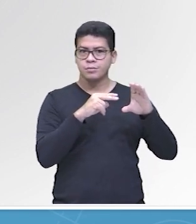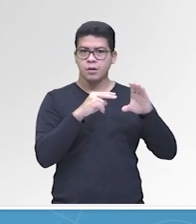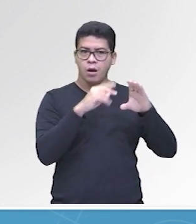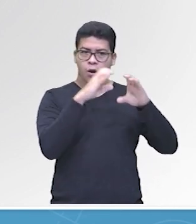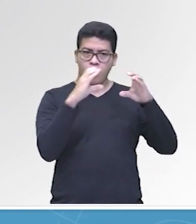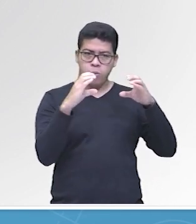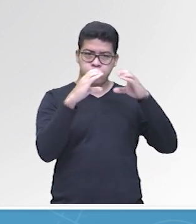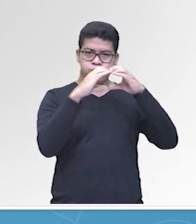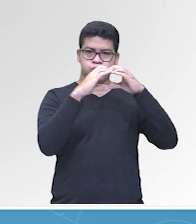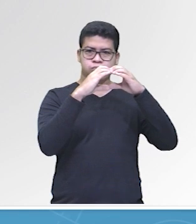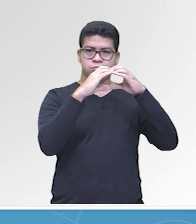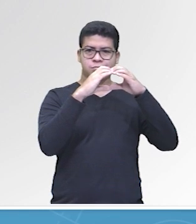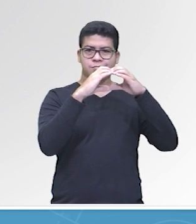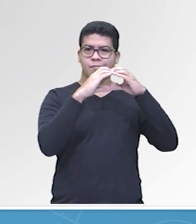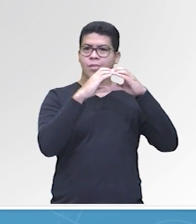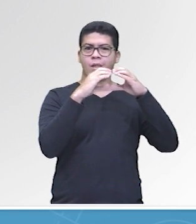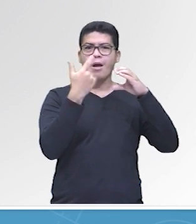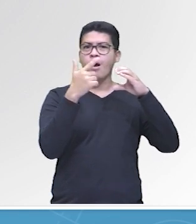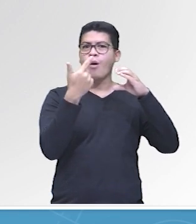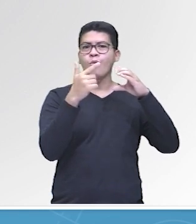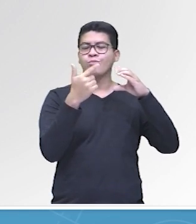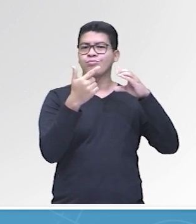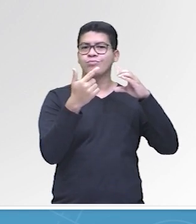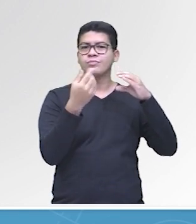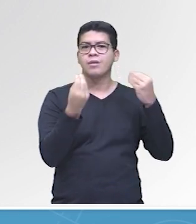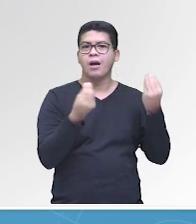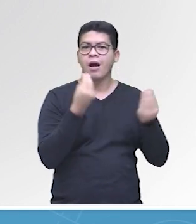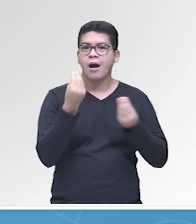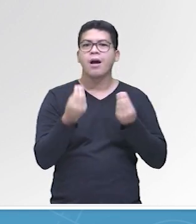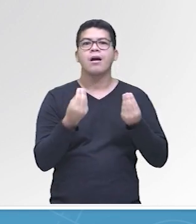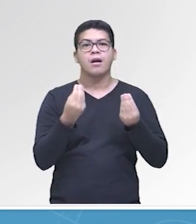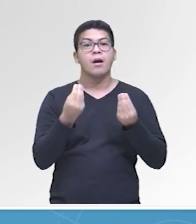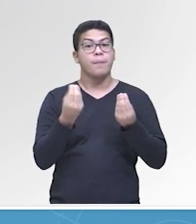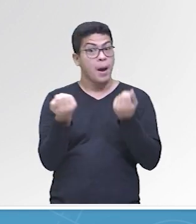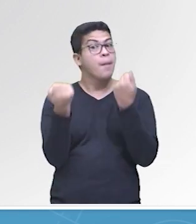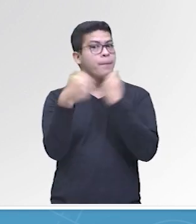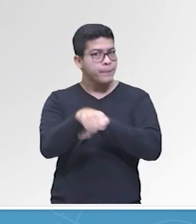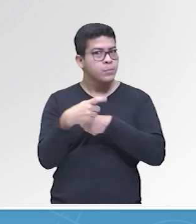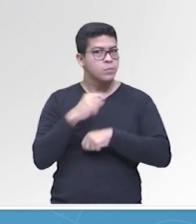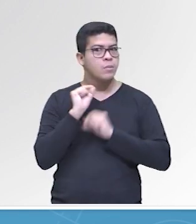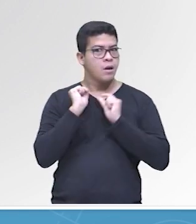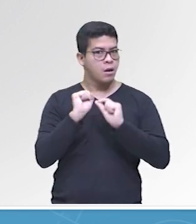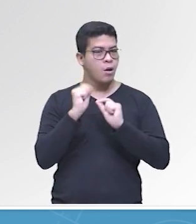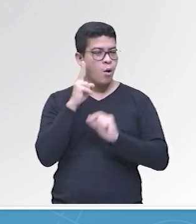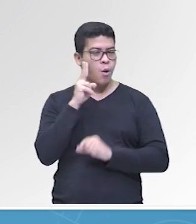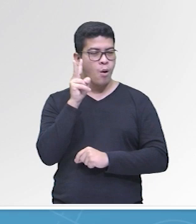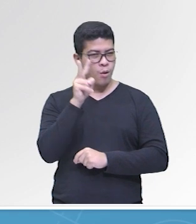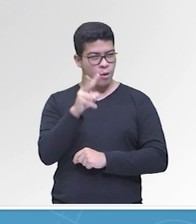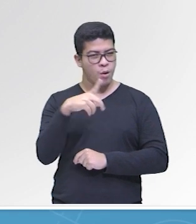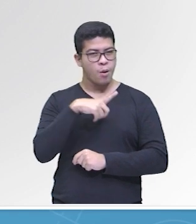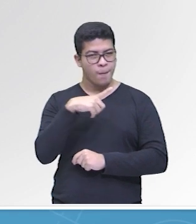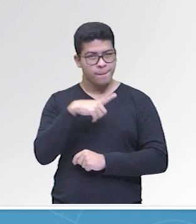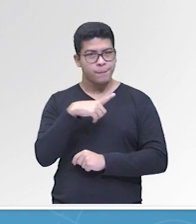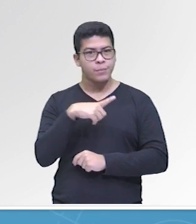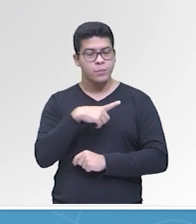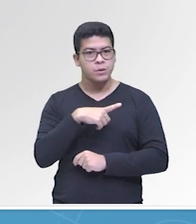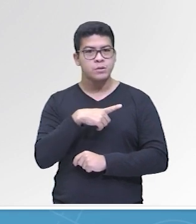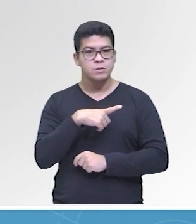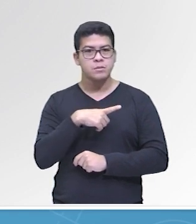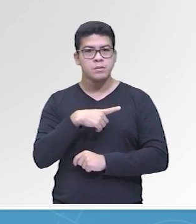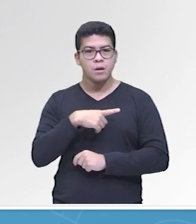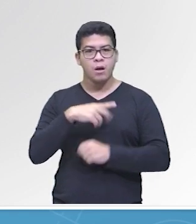possui esse núcleo organizado, mas possui material genético. Esse material genético está aí, ó,